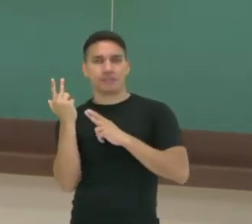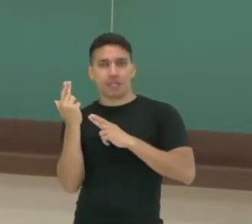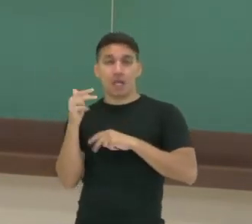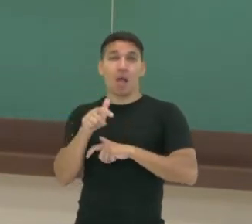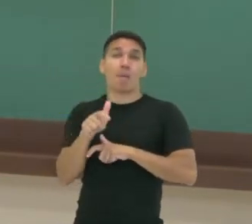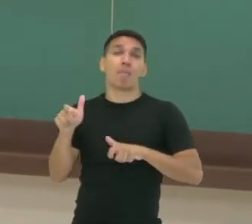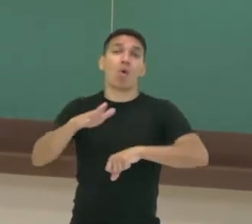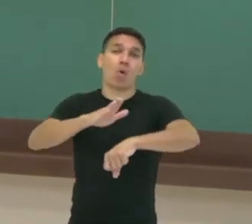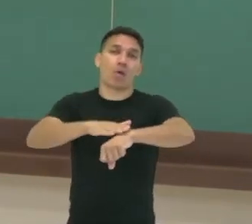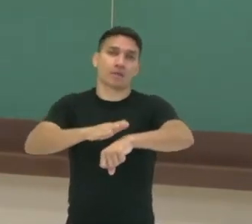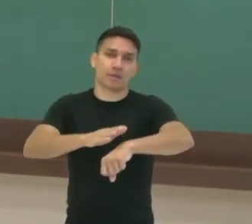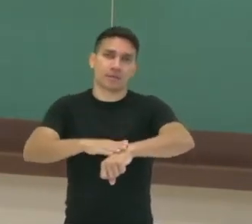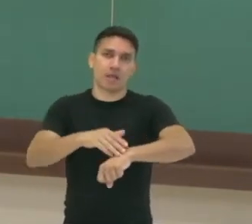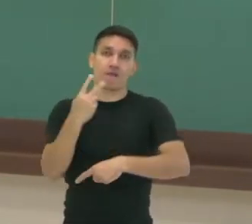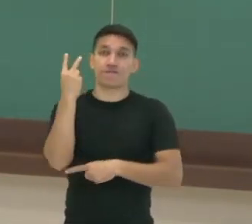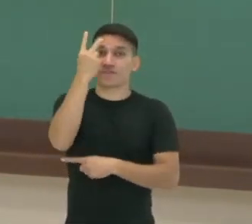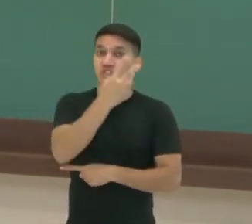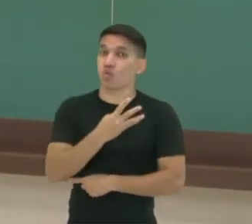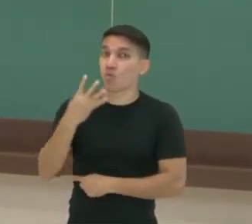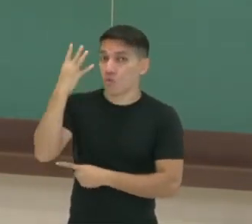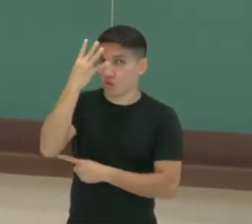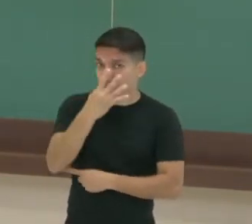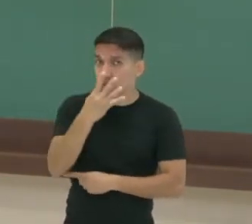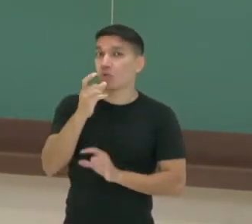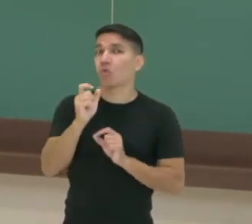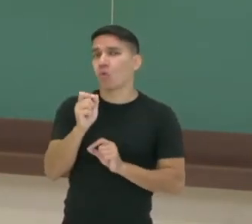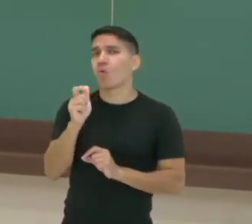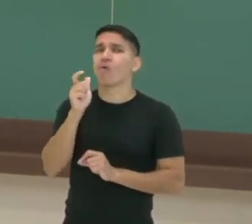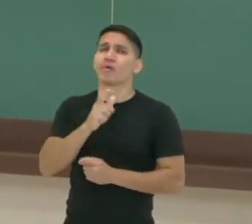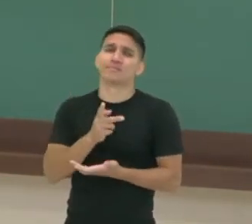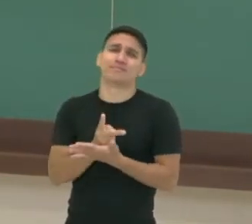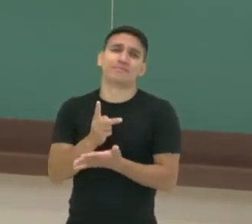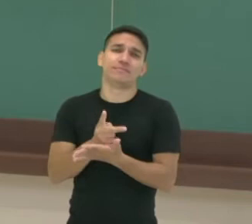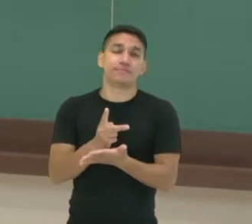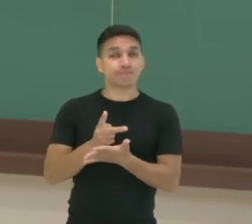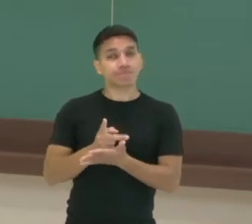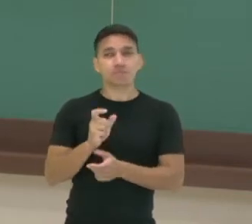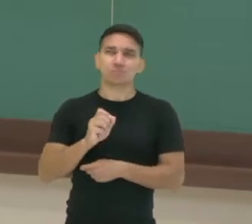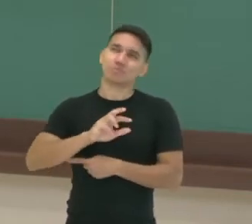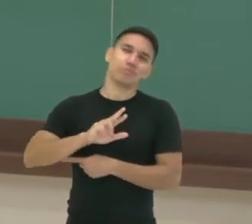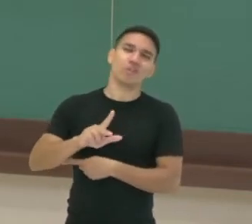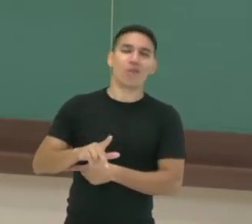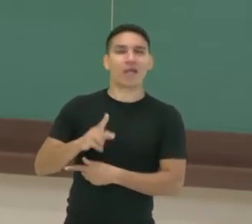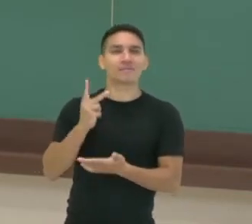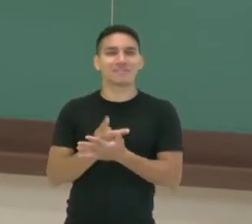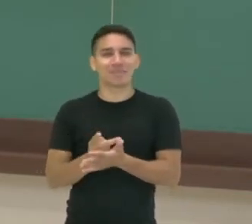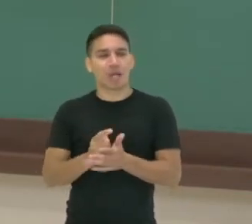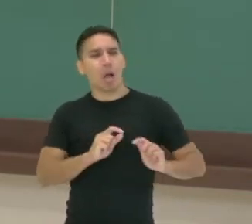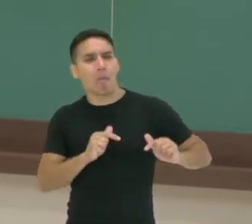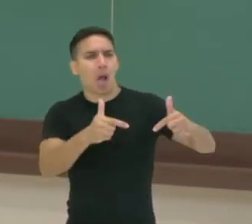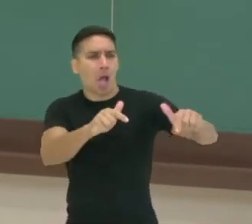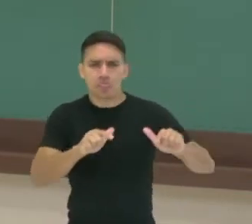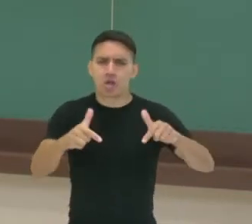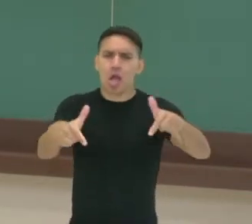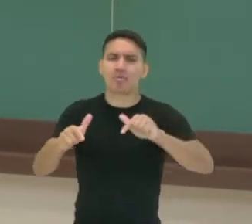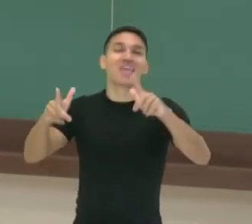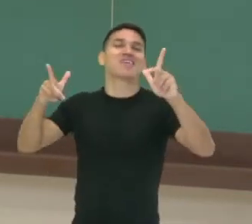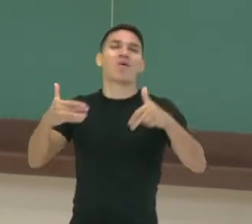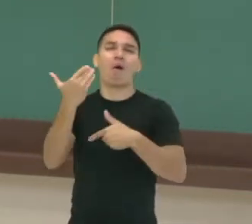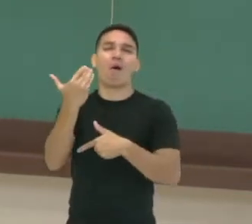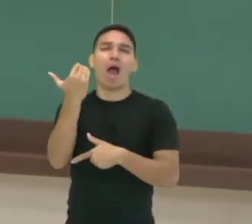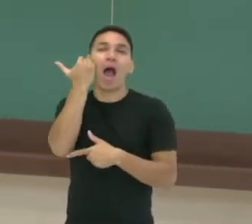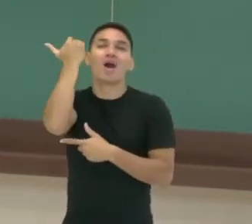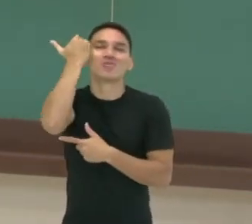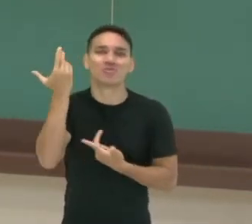tempo, das 24 horas do dia, elas ficam não com tanta atividade quanto um adulto normal,